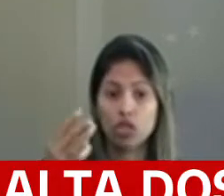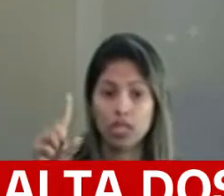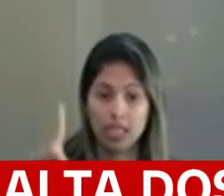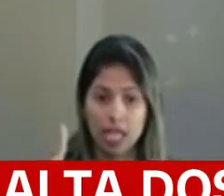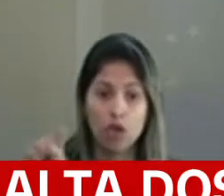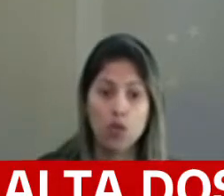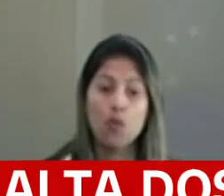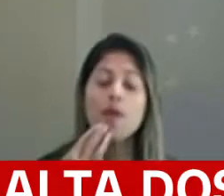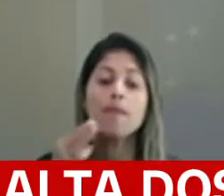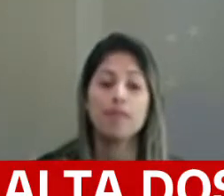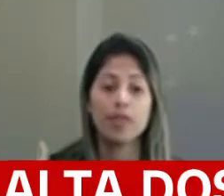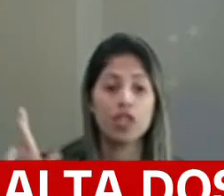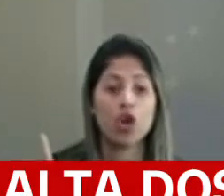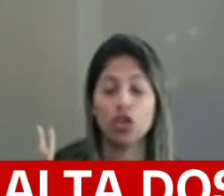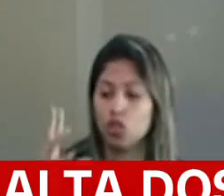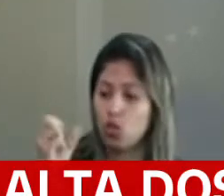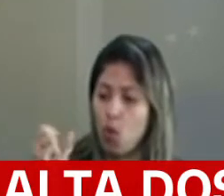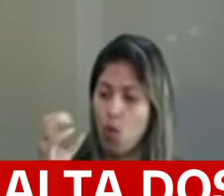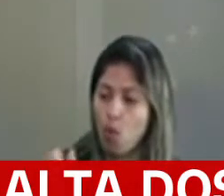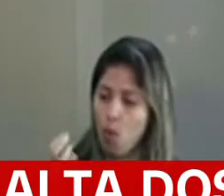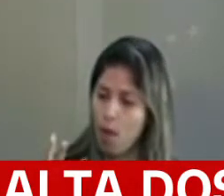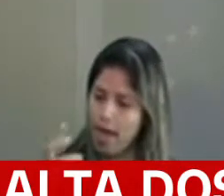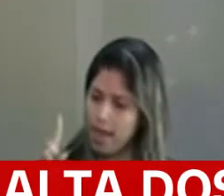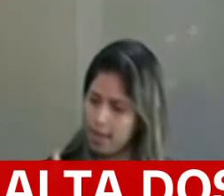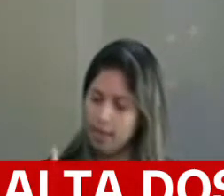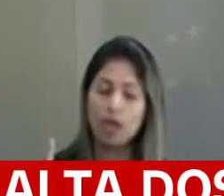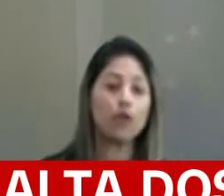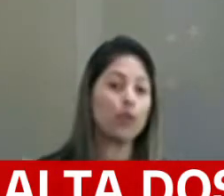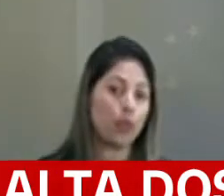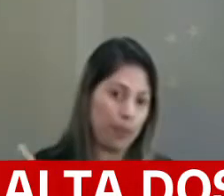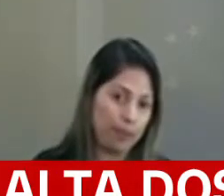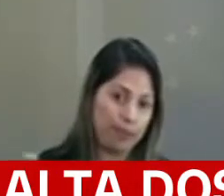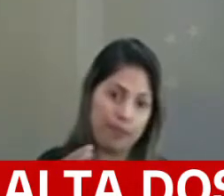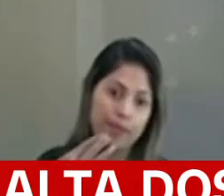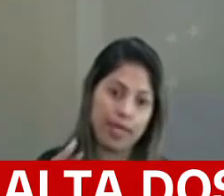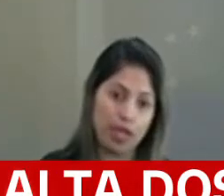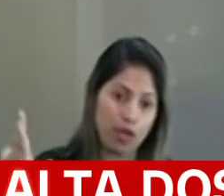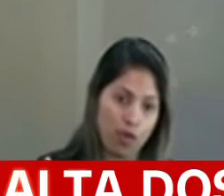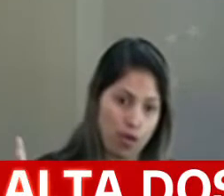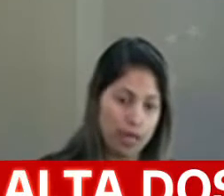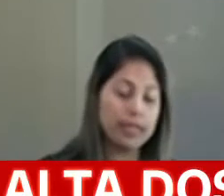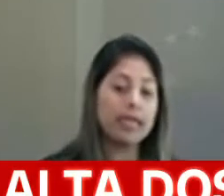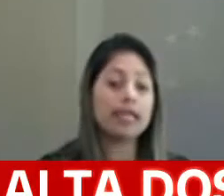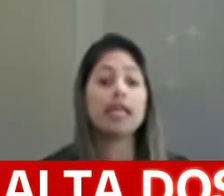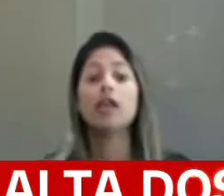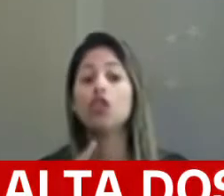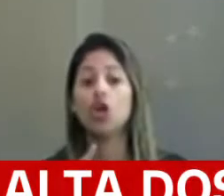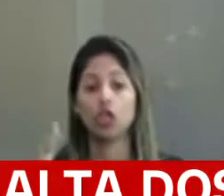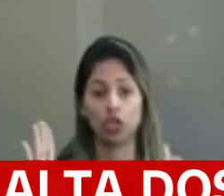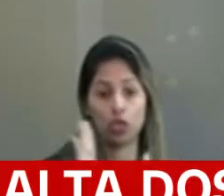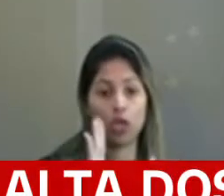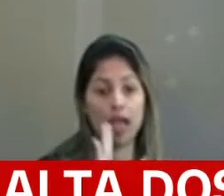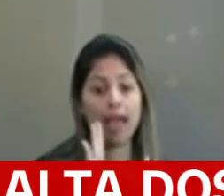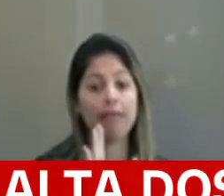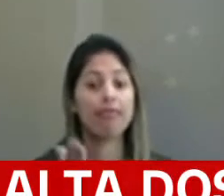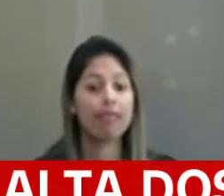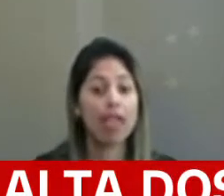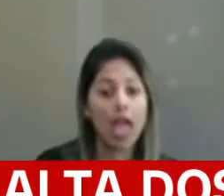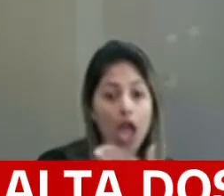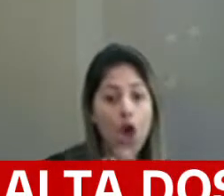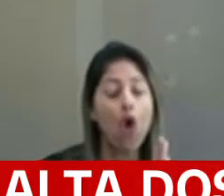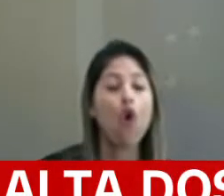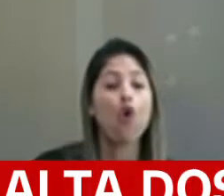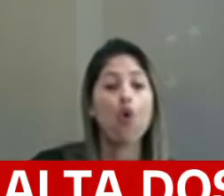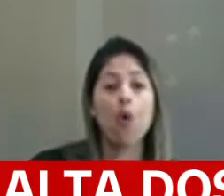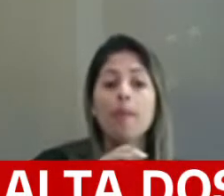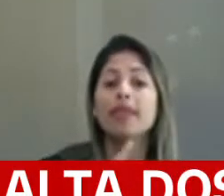totalizando, portanto, 41. E o Senado Federal, através do nosso comitê, prevê uma perda